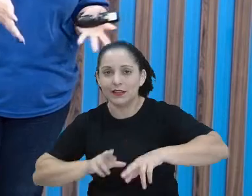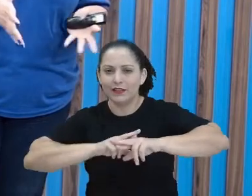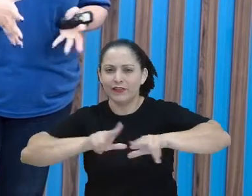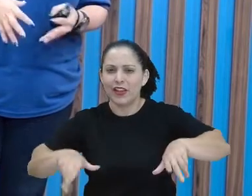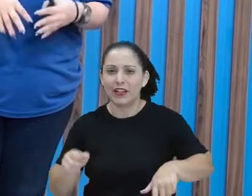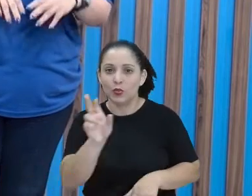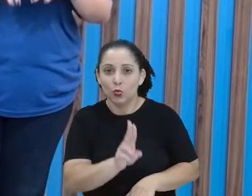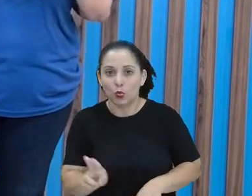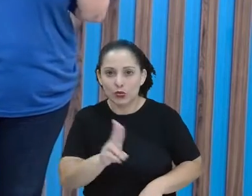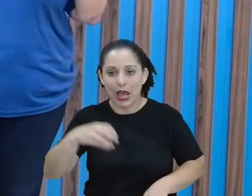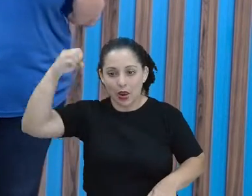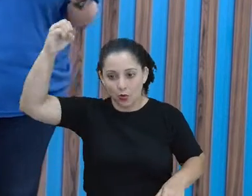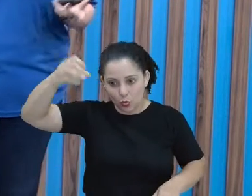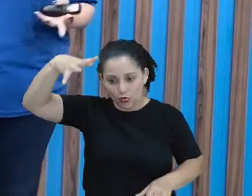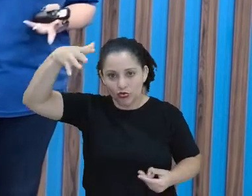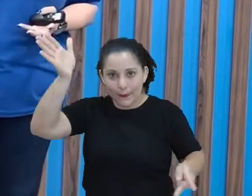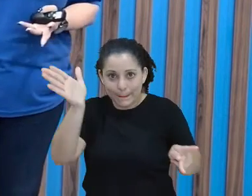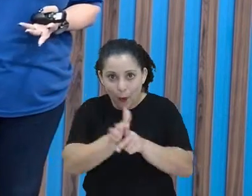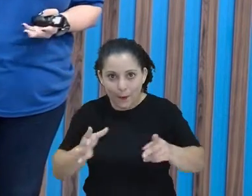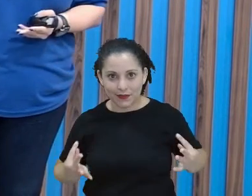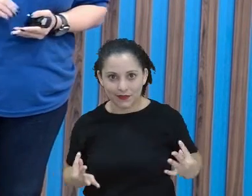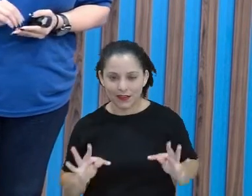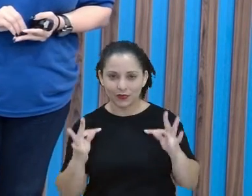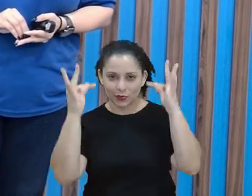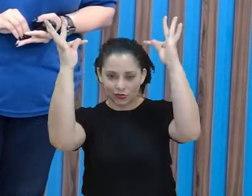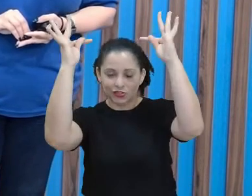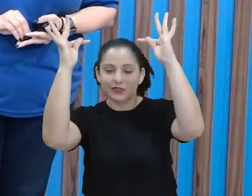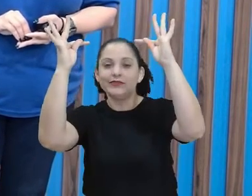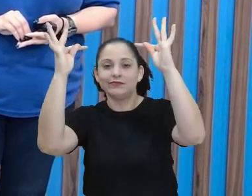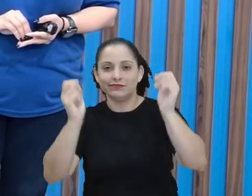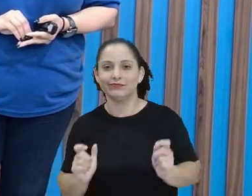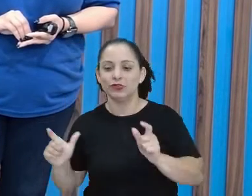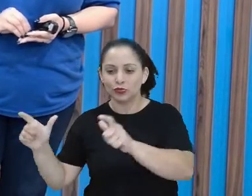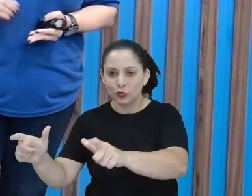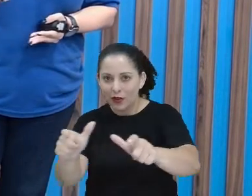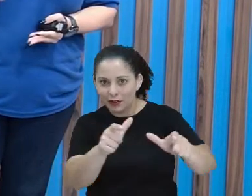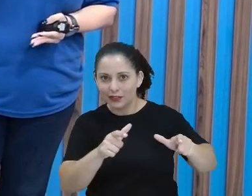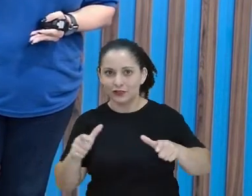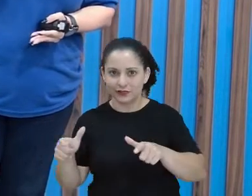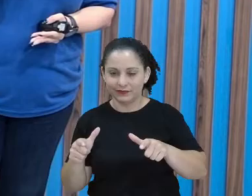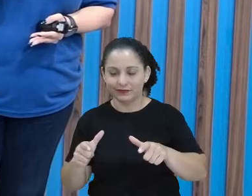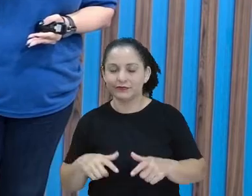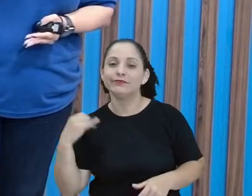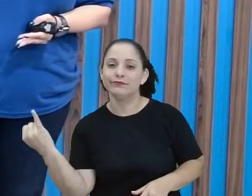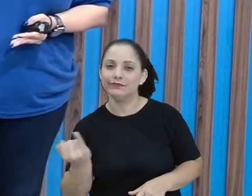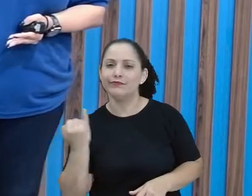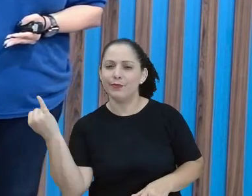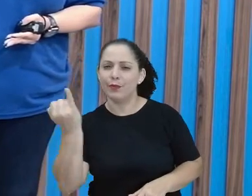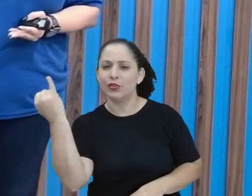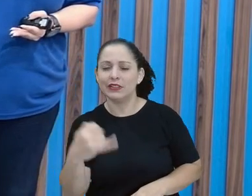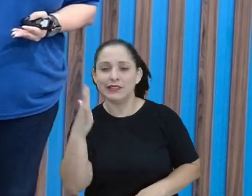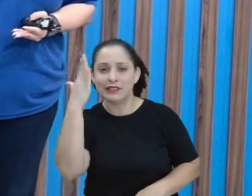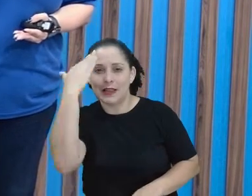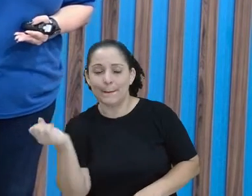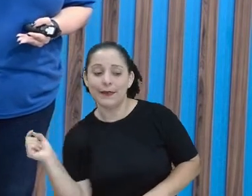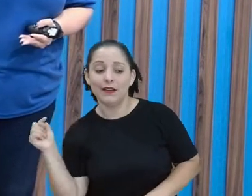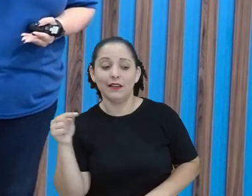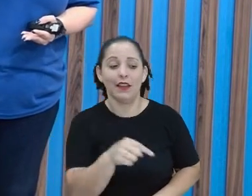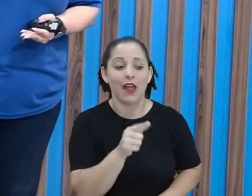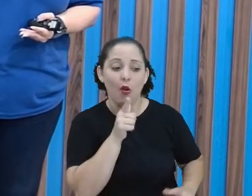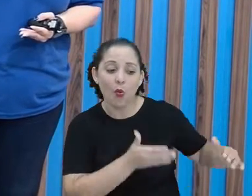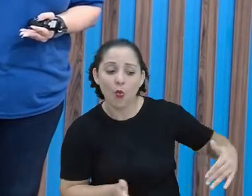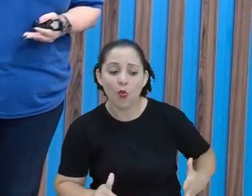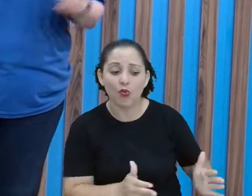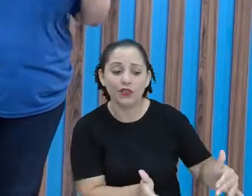luz ultravioleta, tem um monte de tecnologia já para as estações de tratamento. Então, é importante que se saiba o que está ocorrendo